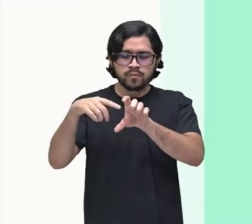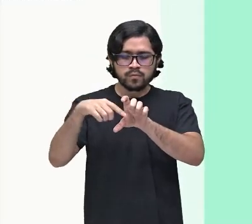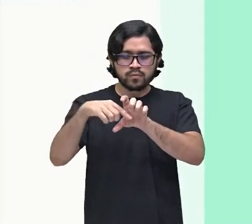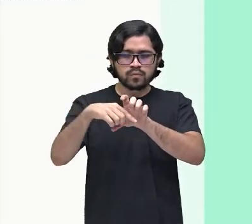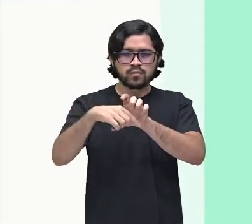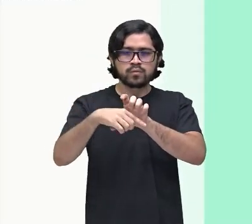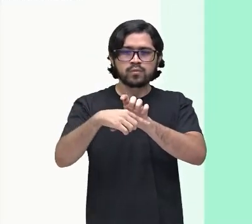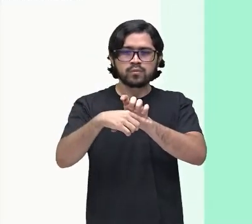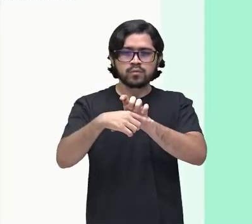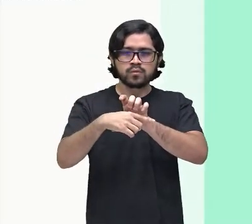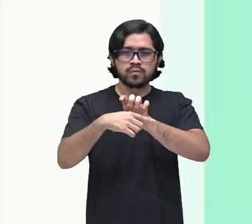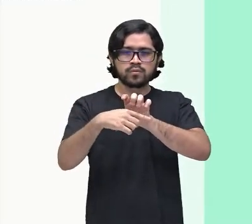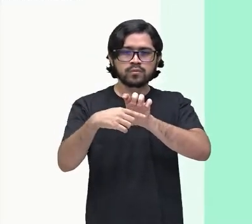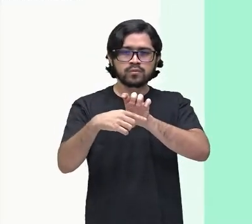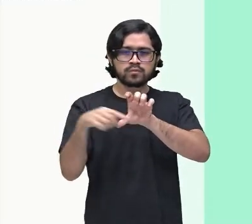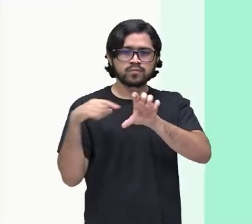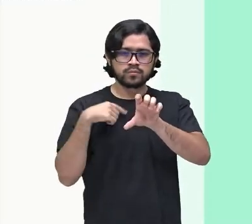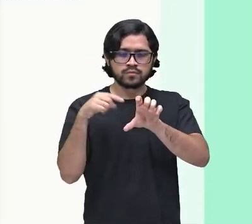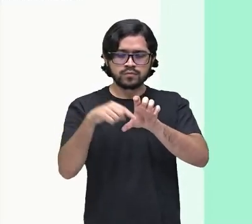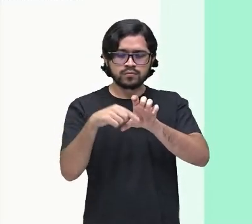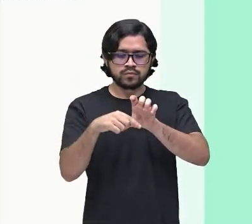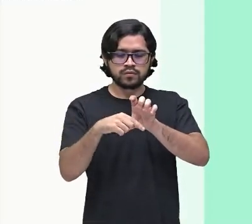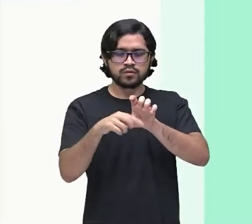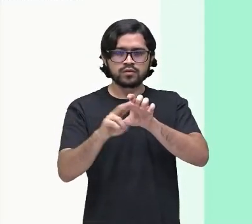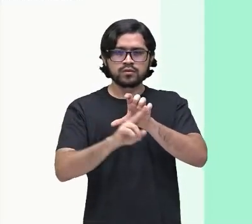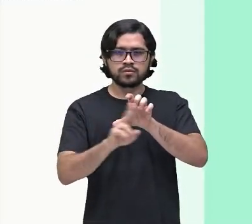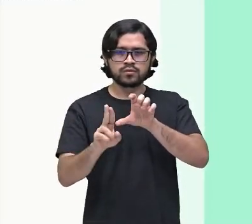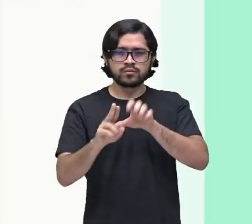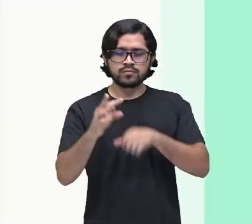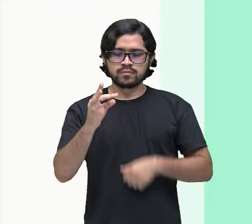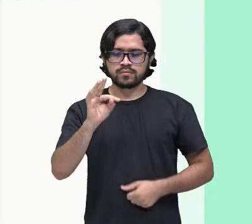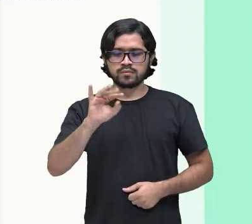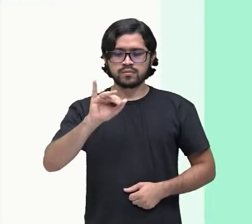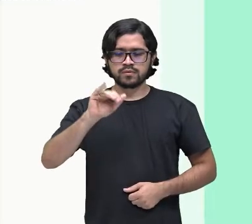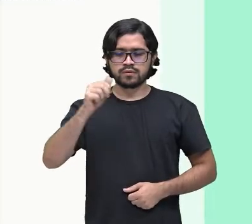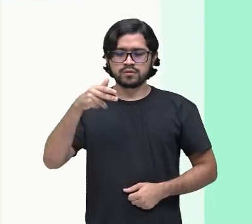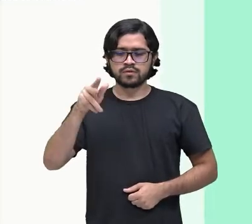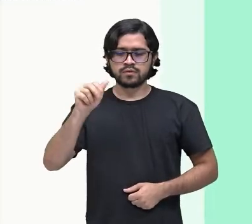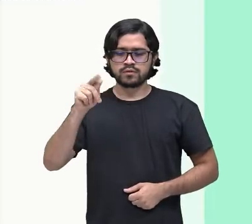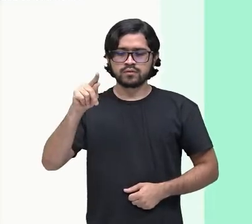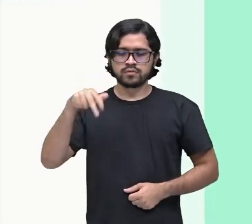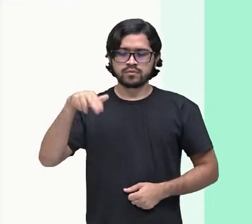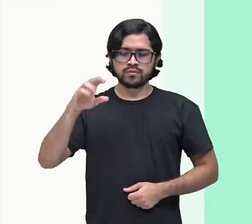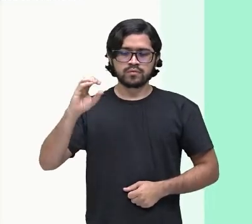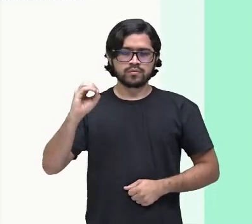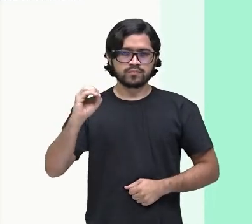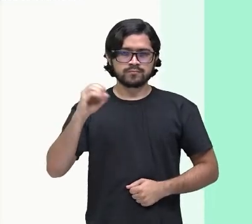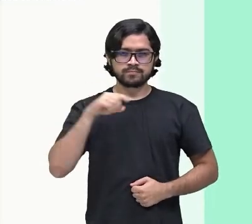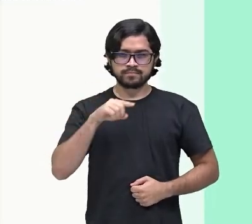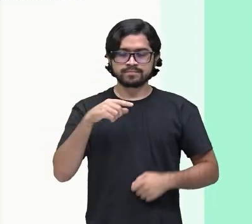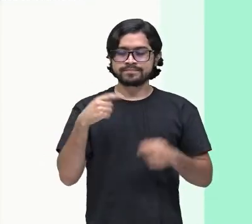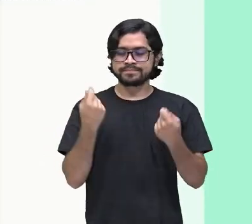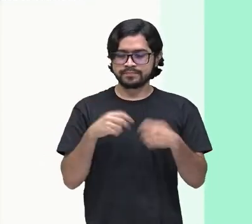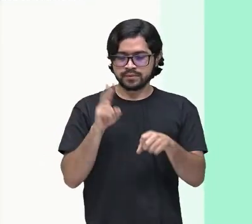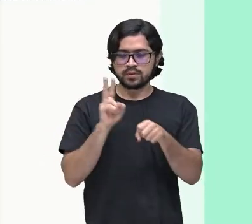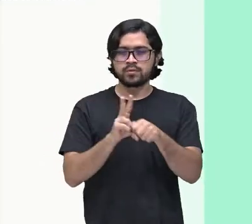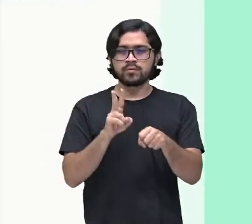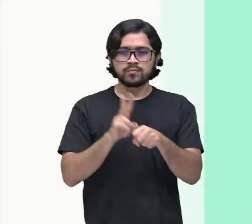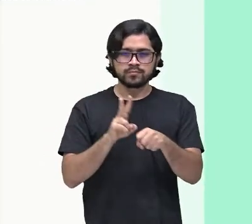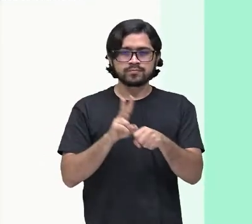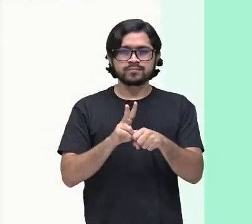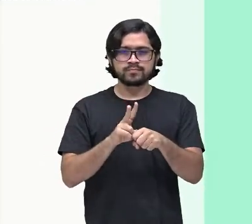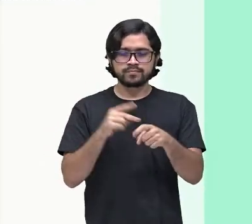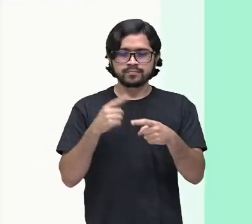e vão alcançar aqui uma membrana que nós chamamos de tímpano. Um tímpano, gente, a gente precisa ter cuidado. Uma